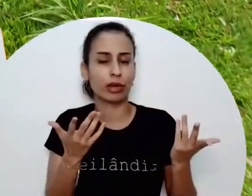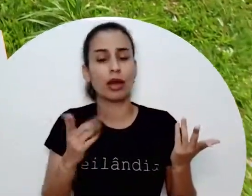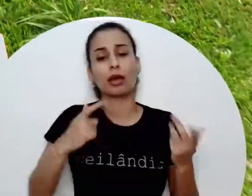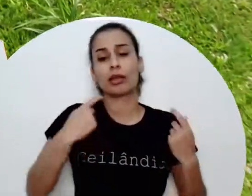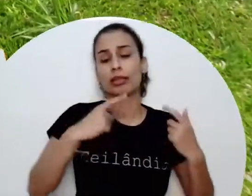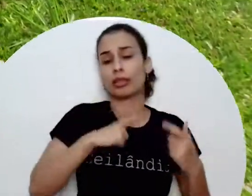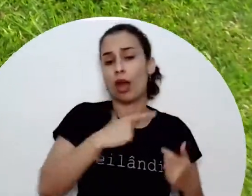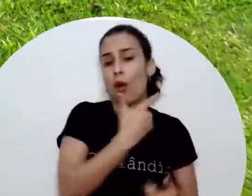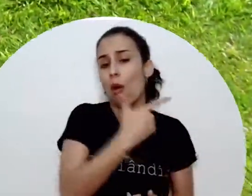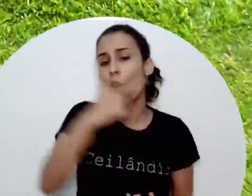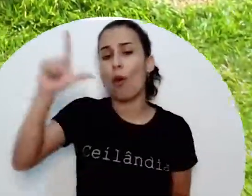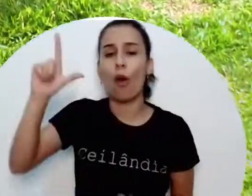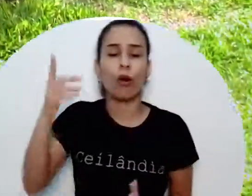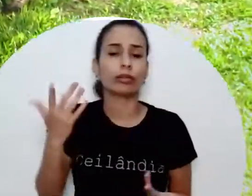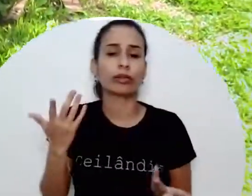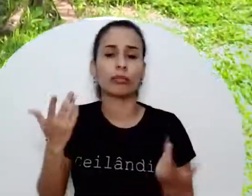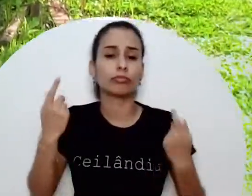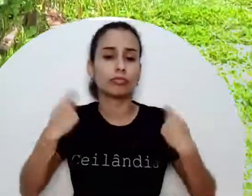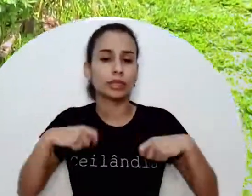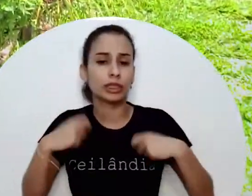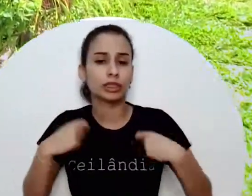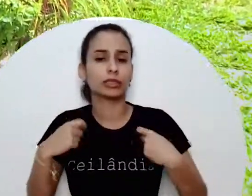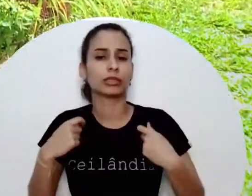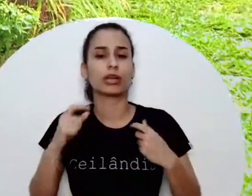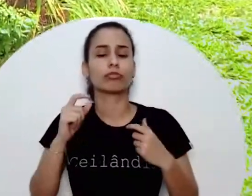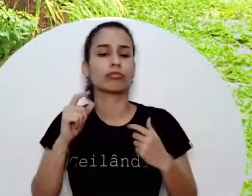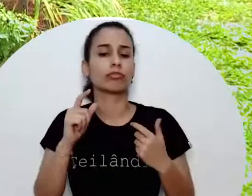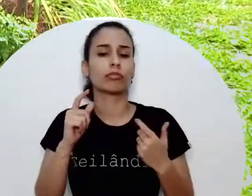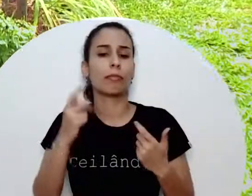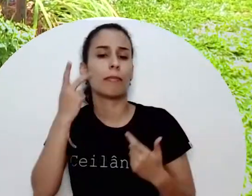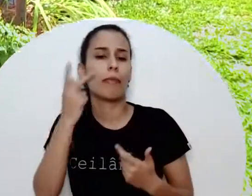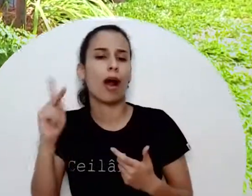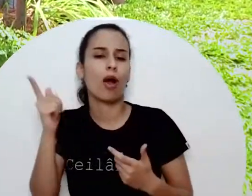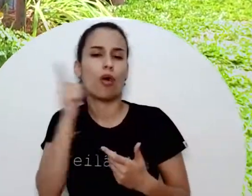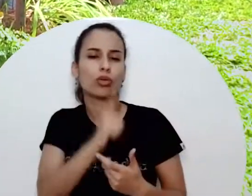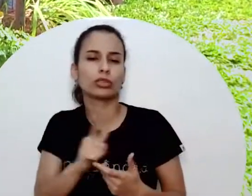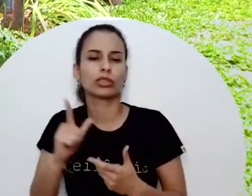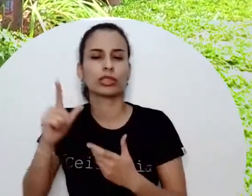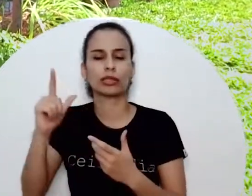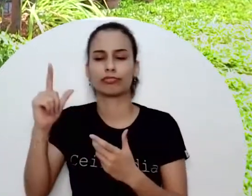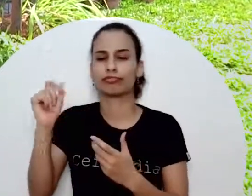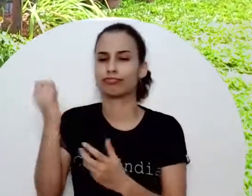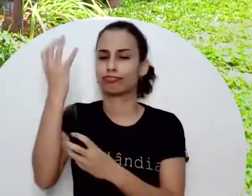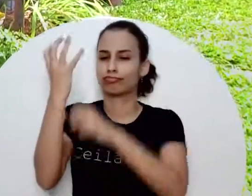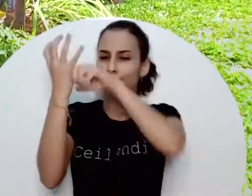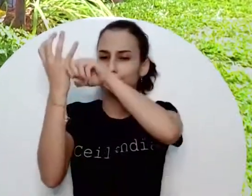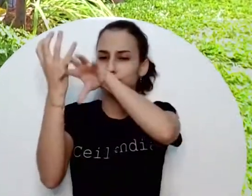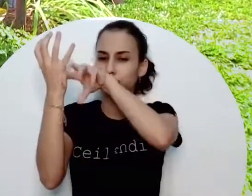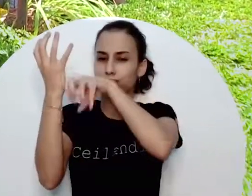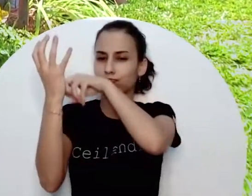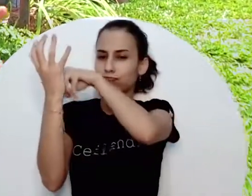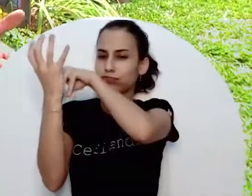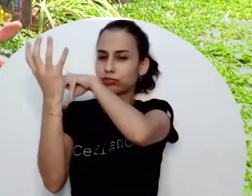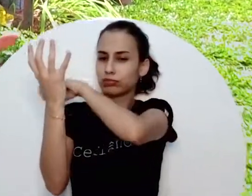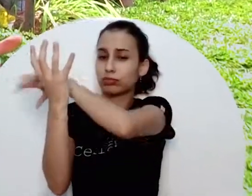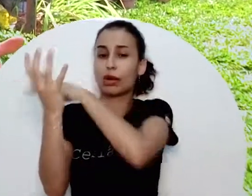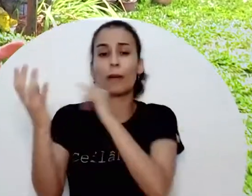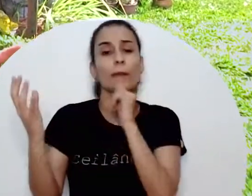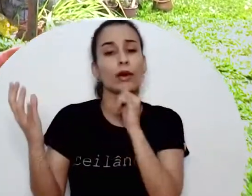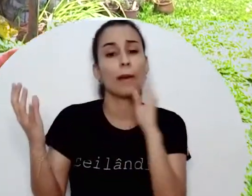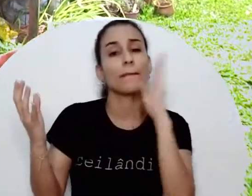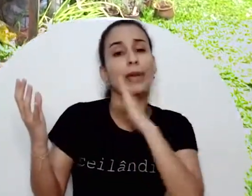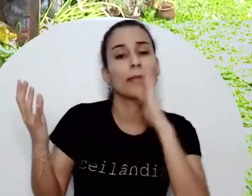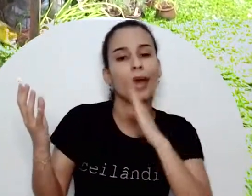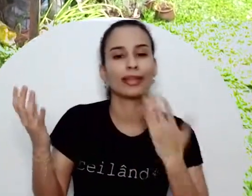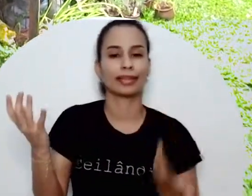como alface, couve, outras que precisam de alimentação específica para dar frutas, mesmo as de hortas, né,